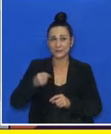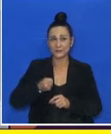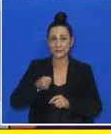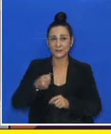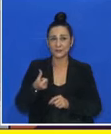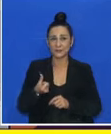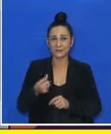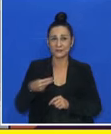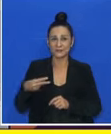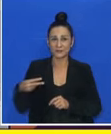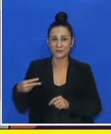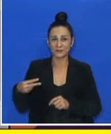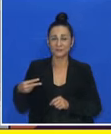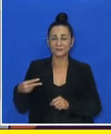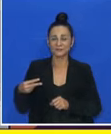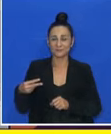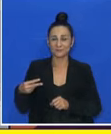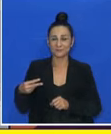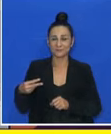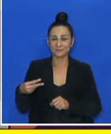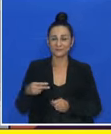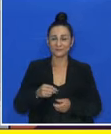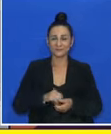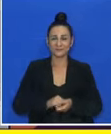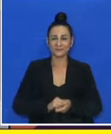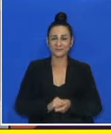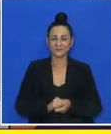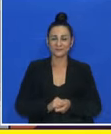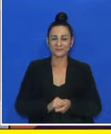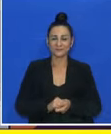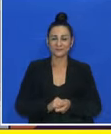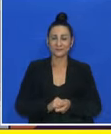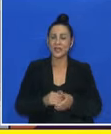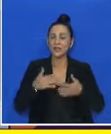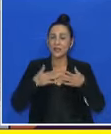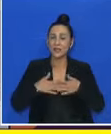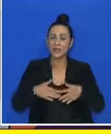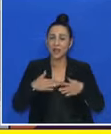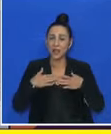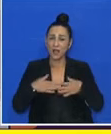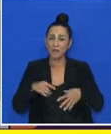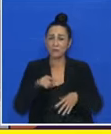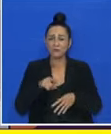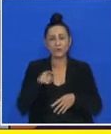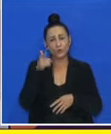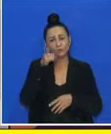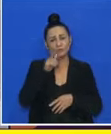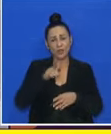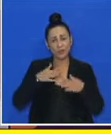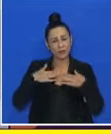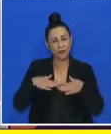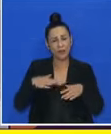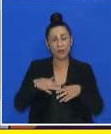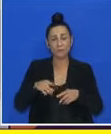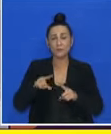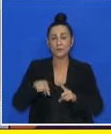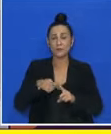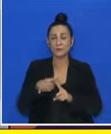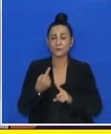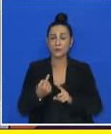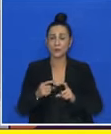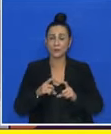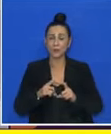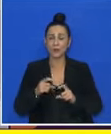número 62. Amarela, 62. Calma, você ainda tem chances. Mais uma bola